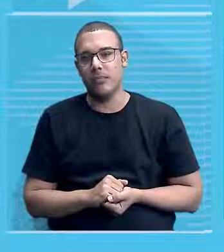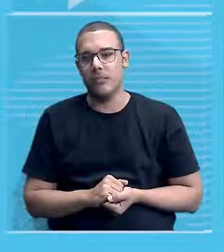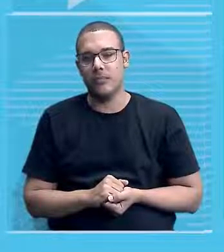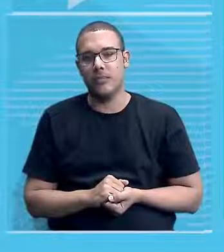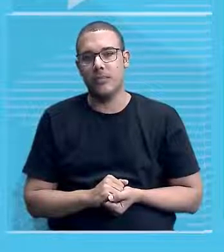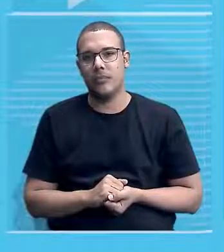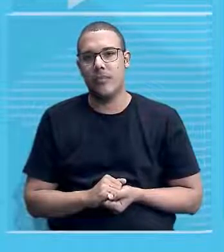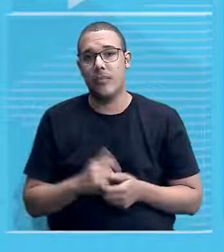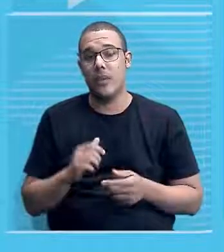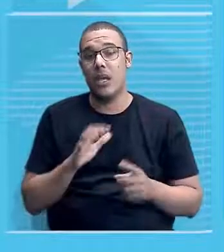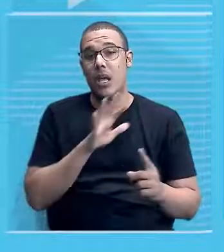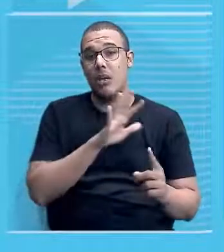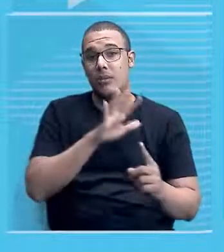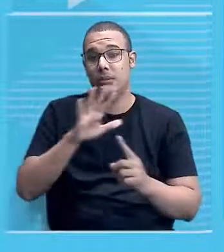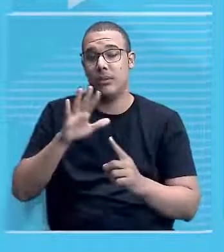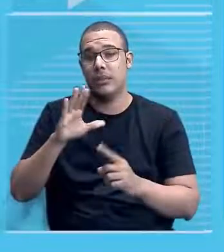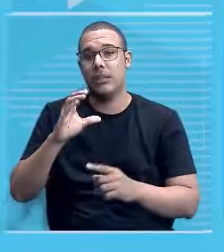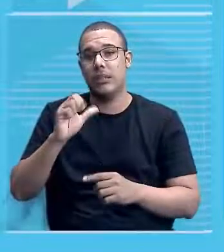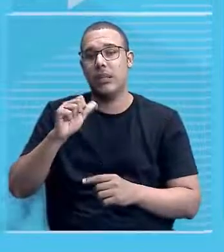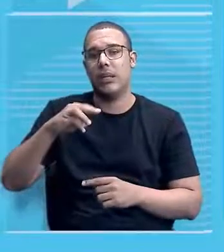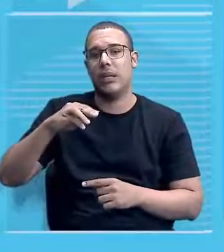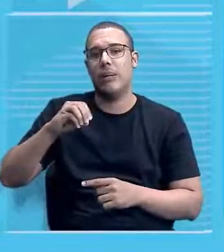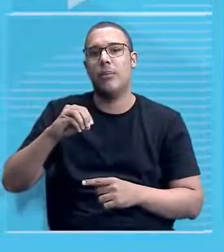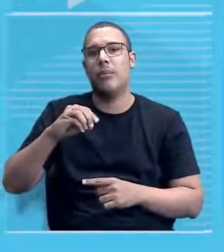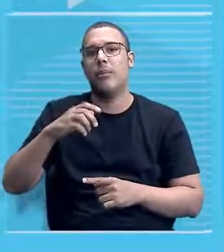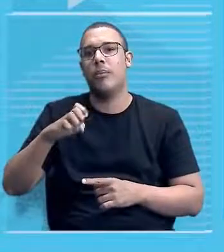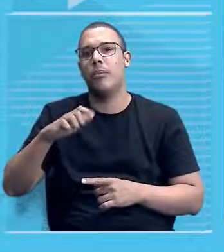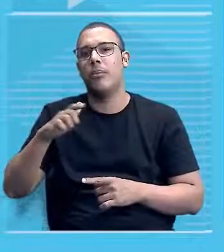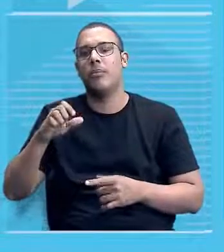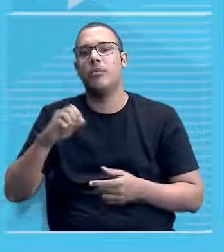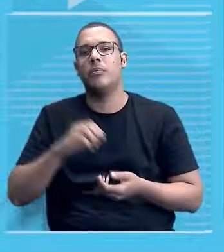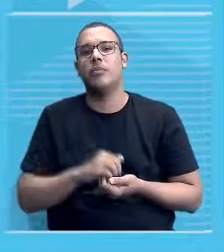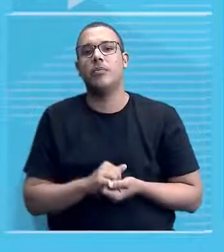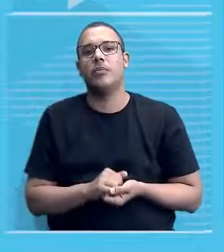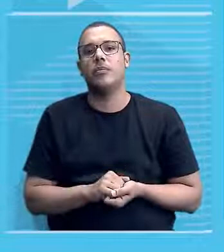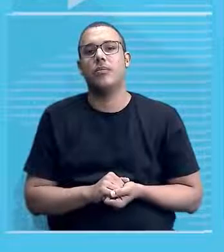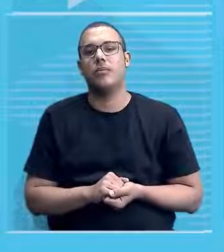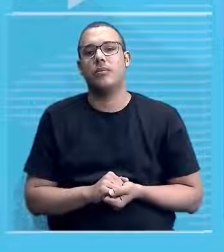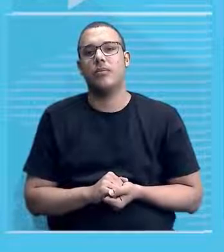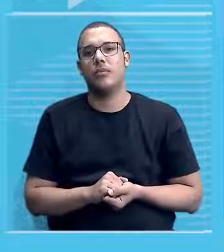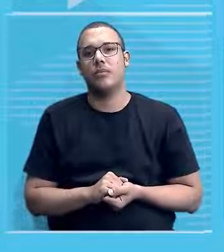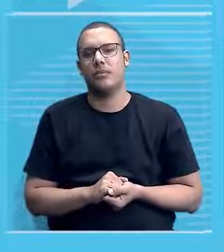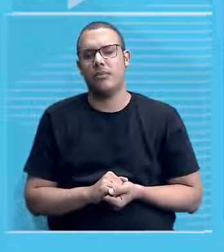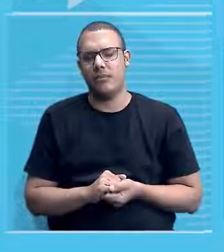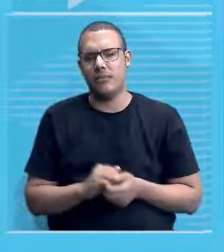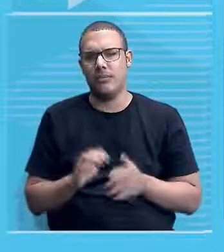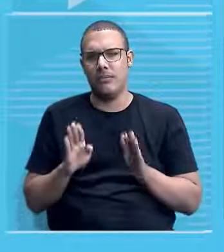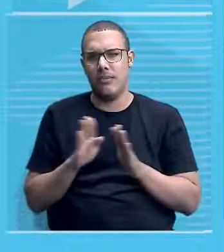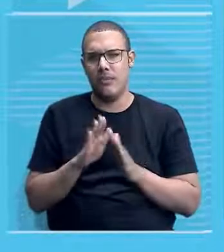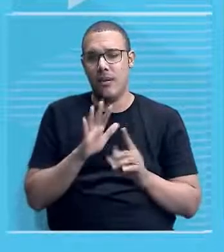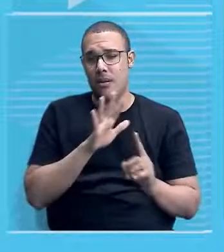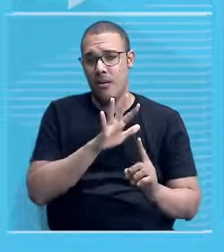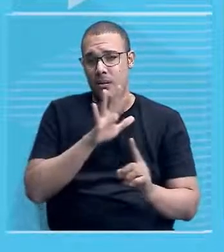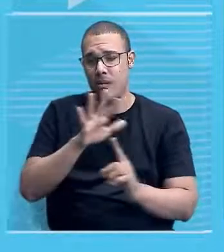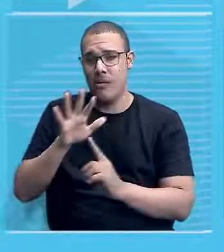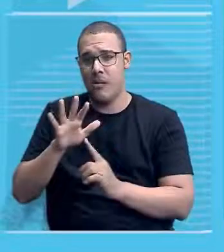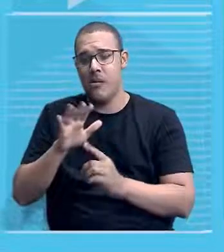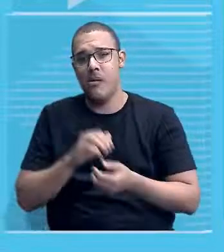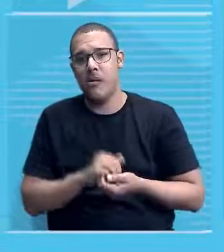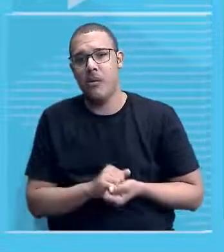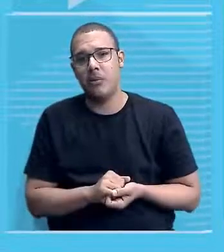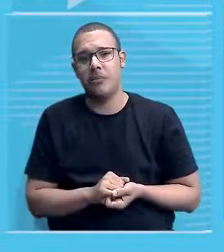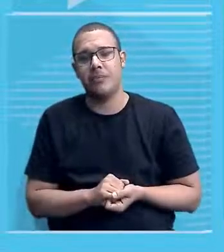influência de Camões é até os dias de hoje é incrível Mas ele foi muito influenciado por Camões